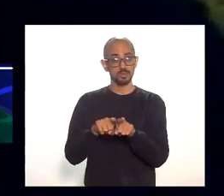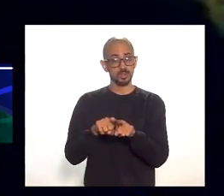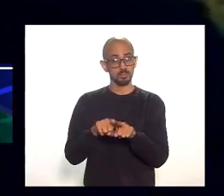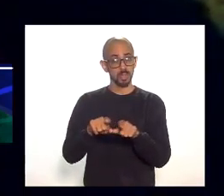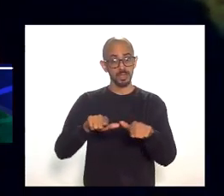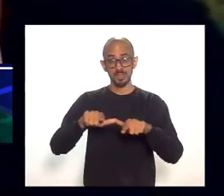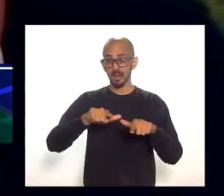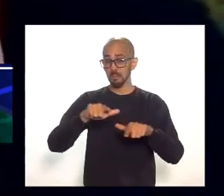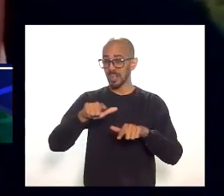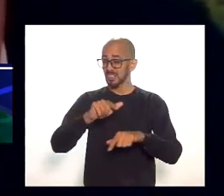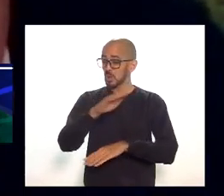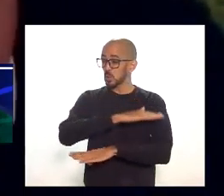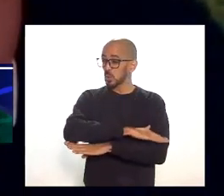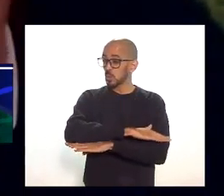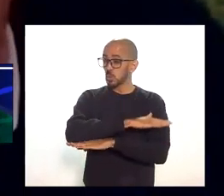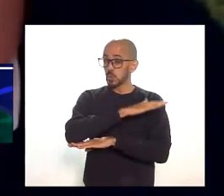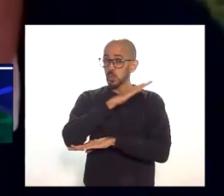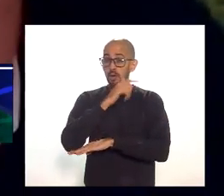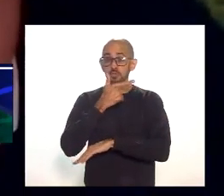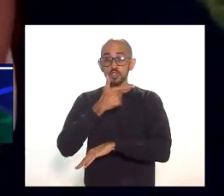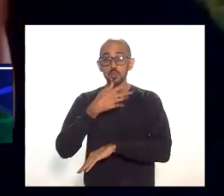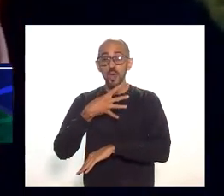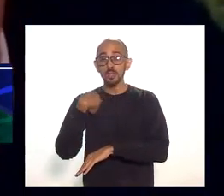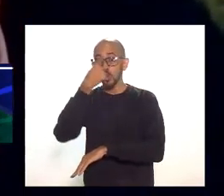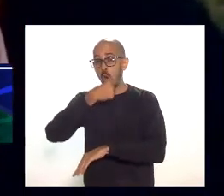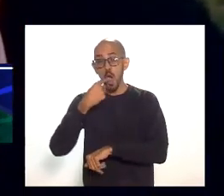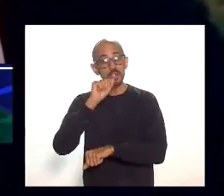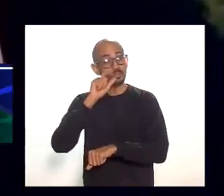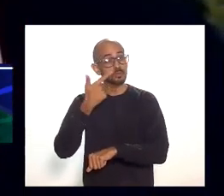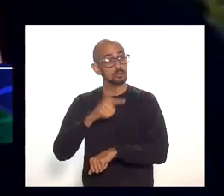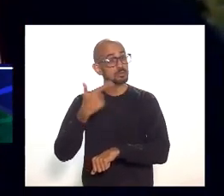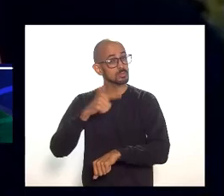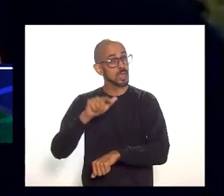24 horas, né, sem qualquer tipo de interrupção.